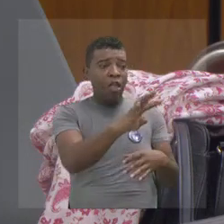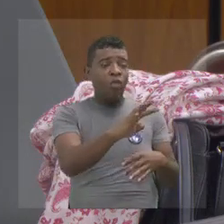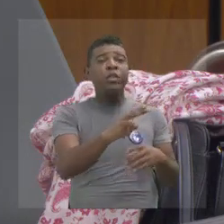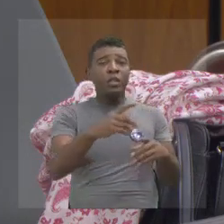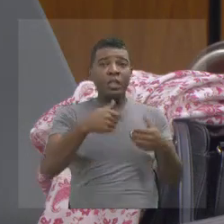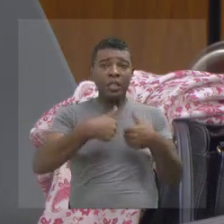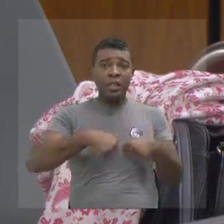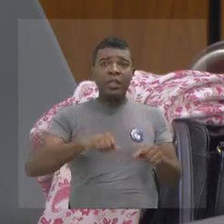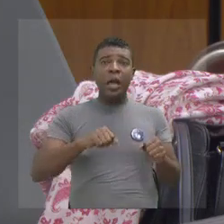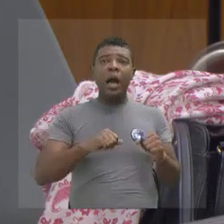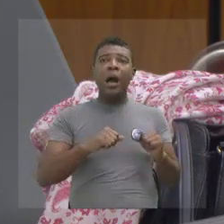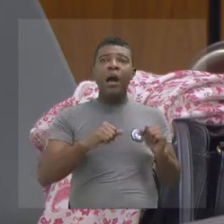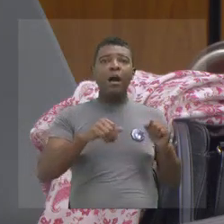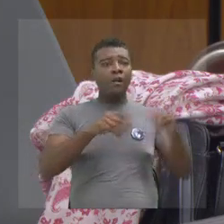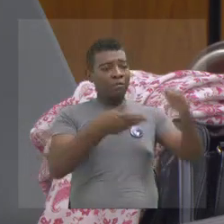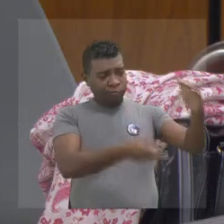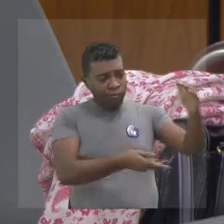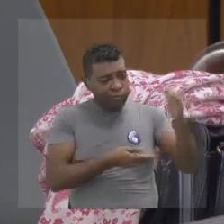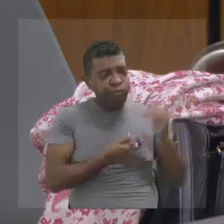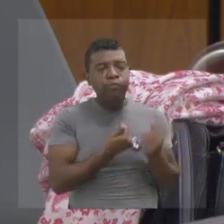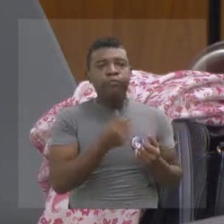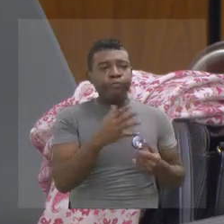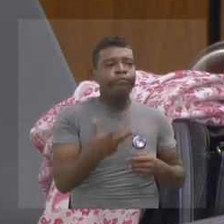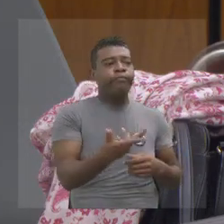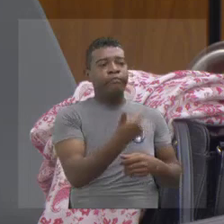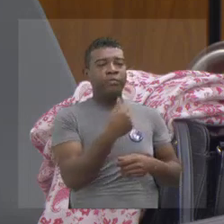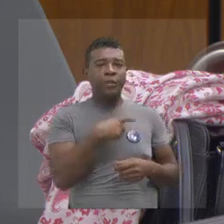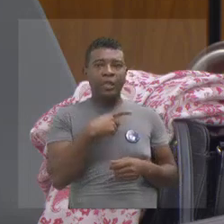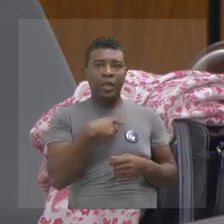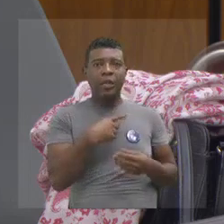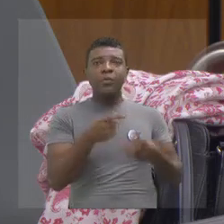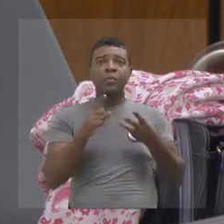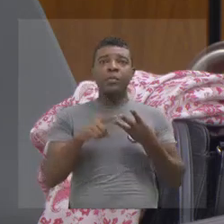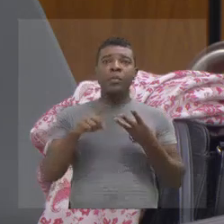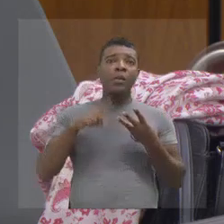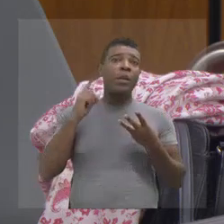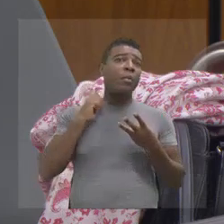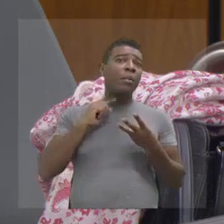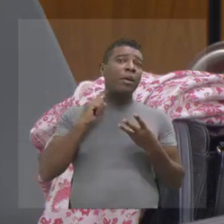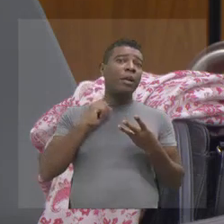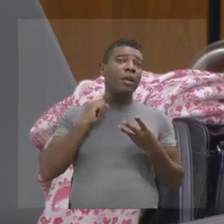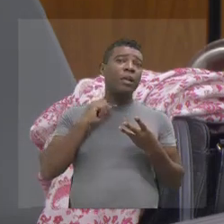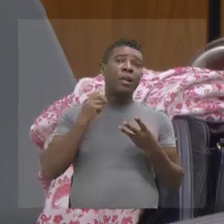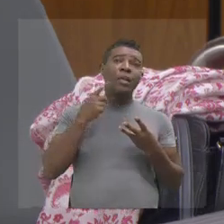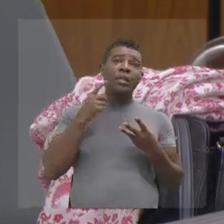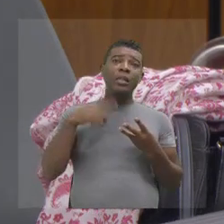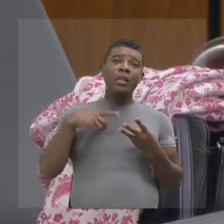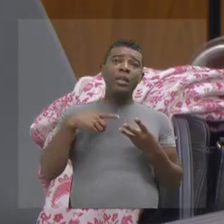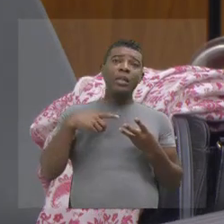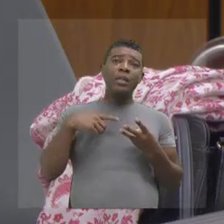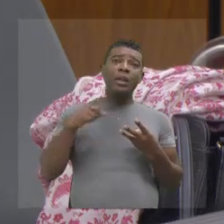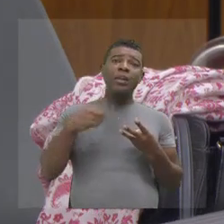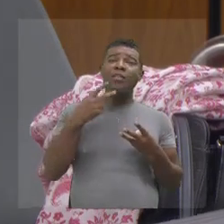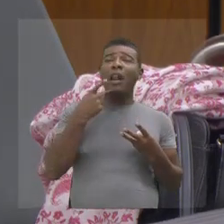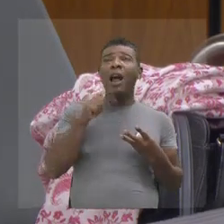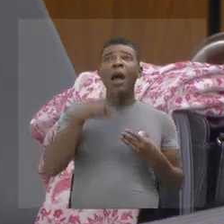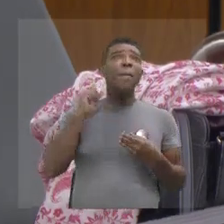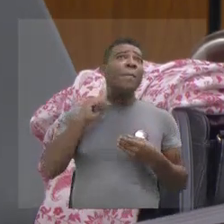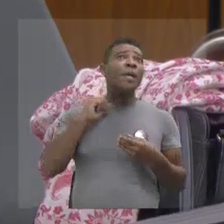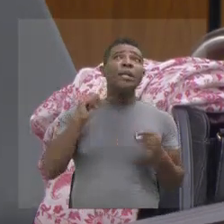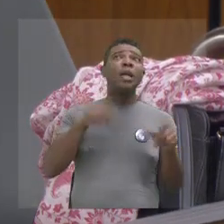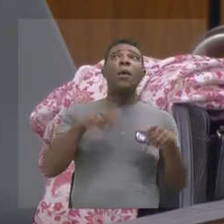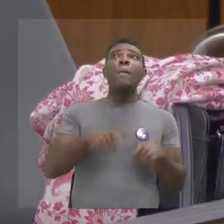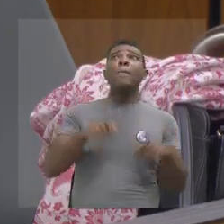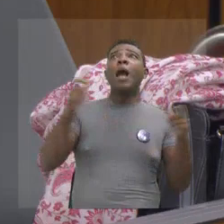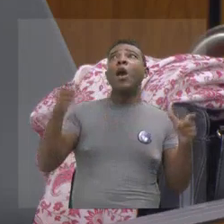trazer que Minas tá com maior índice de desmatamento porque nós somos o estado que mais tem Mata Atlântica não me parece correto e nem